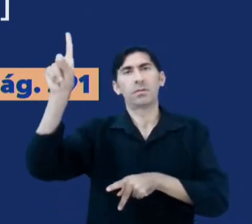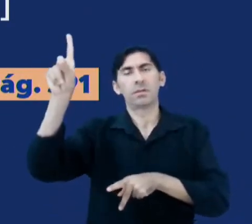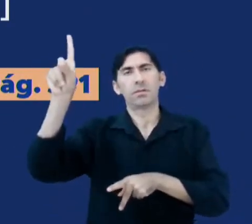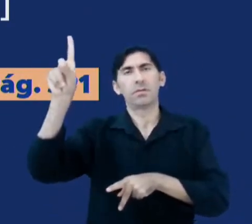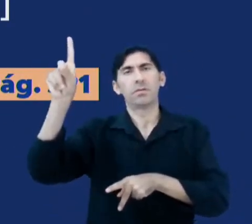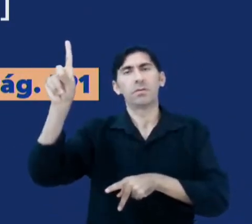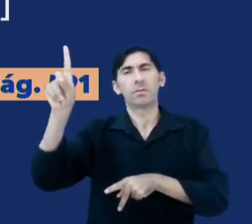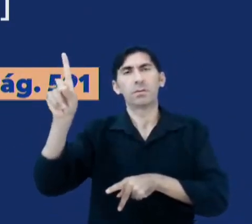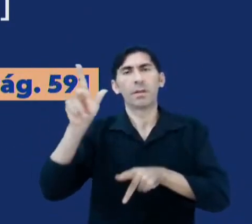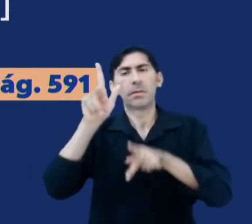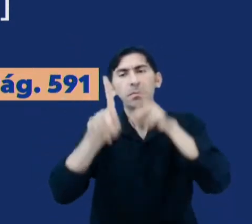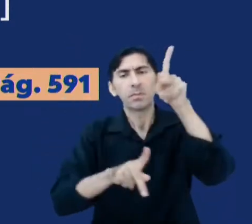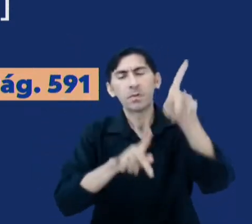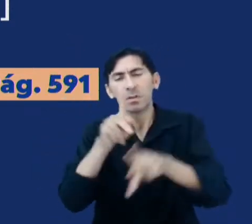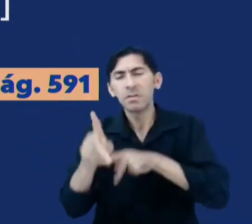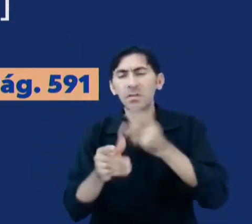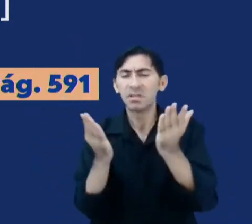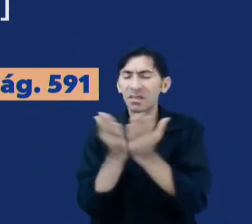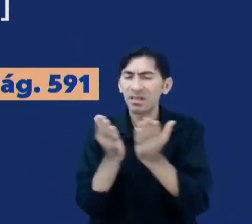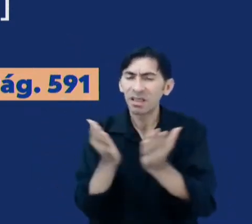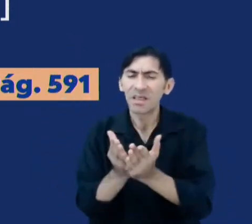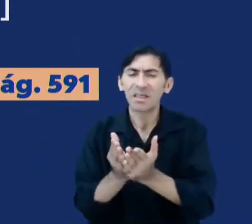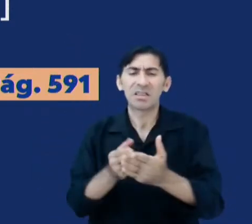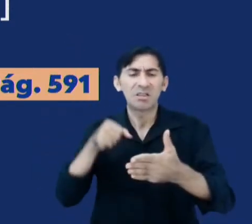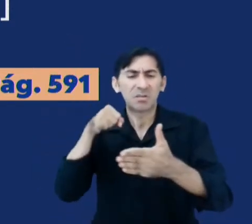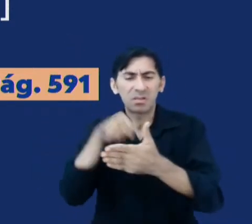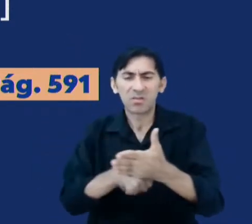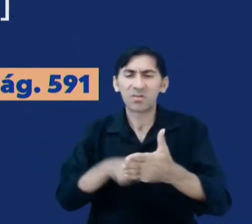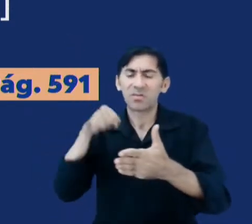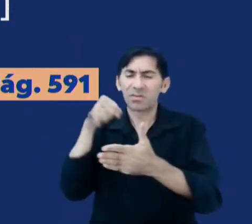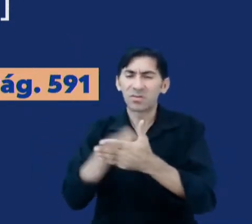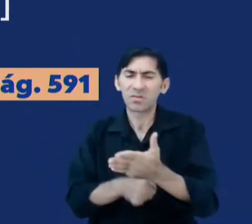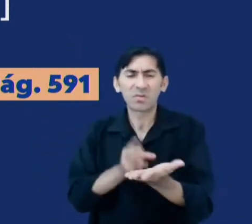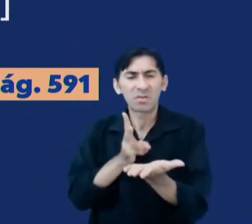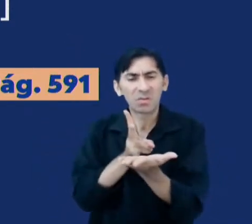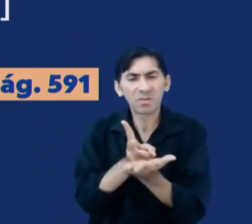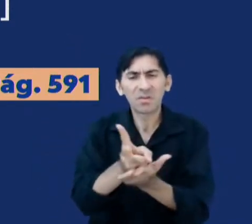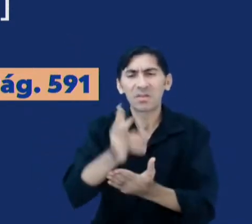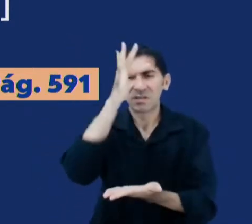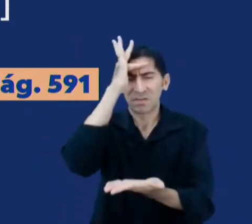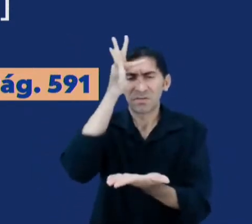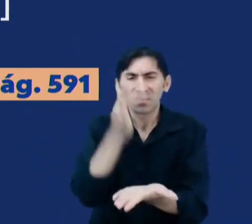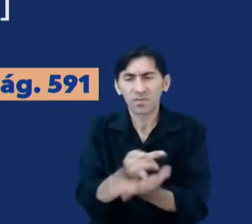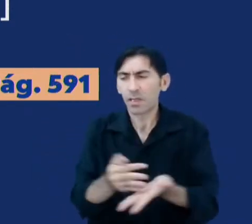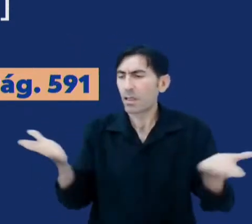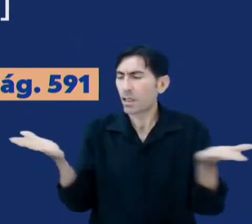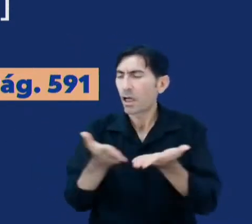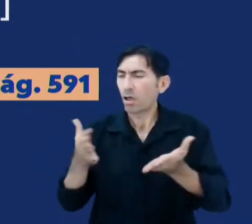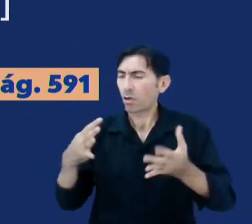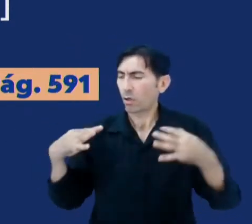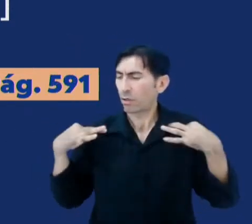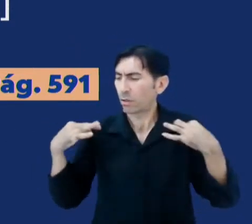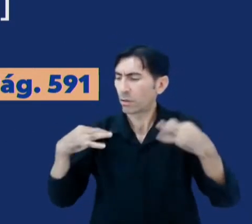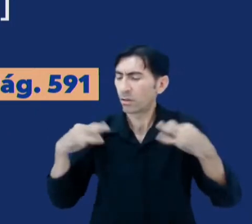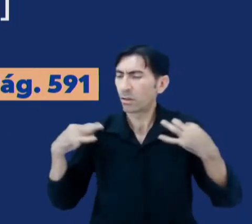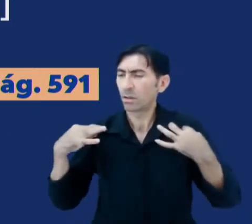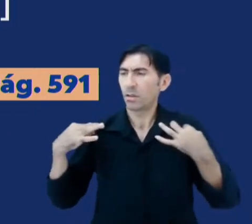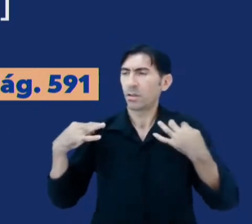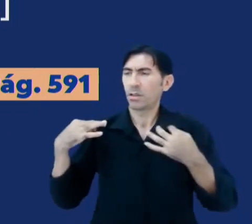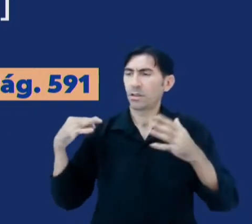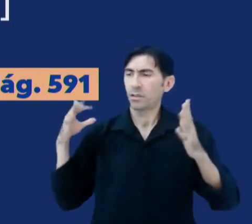provados e fiéis. O desprezado remanescente está vestido de vestes